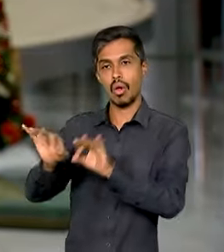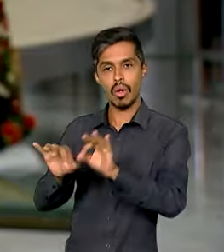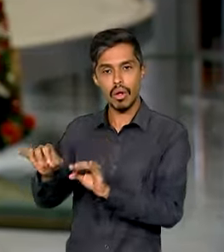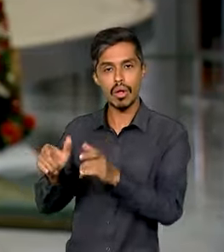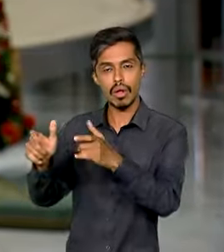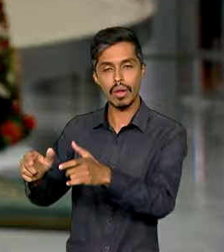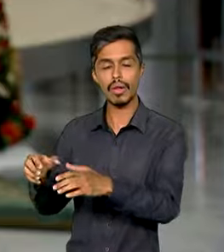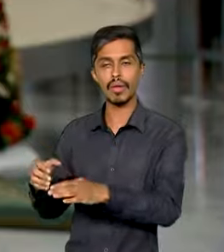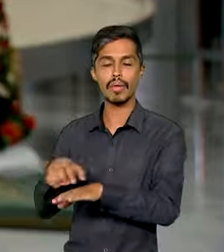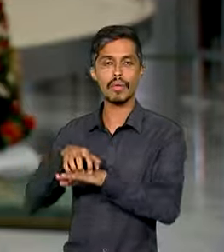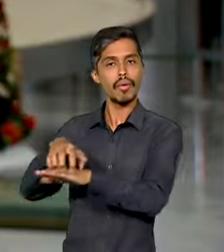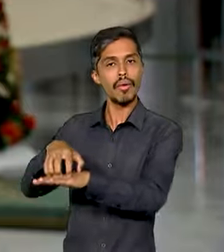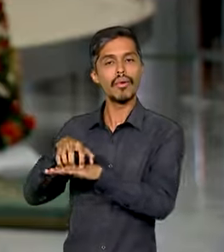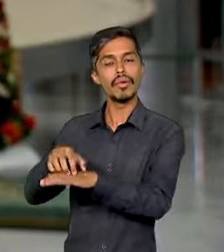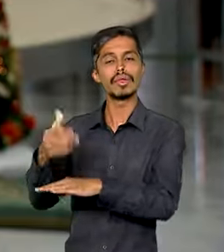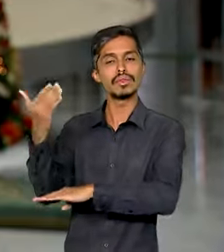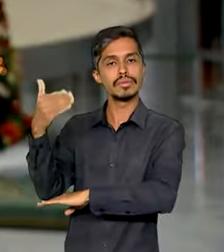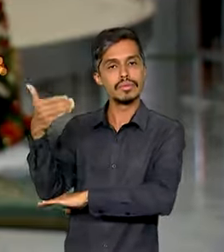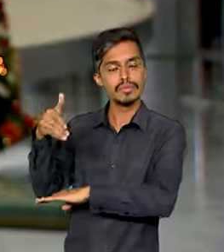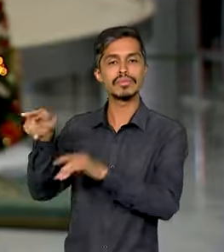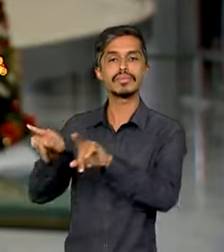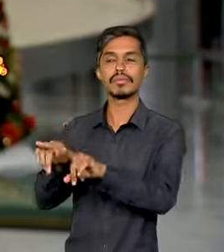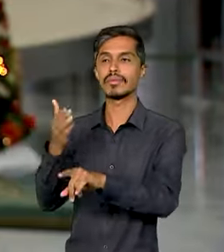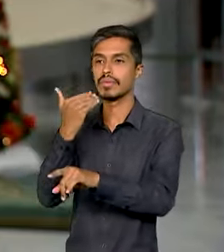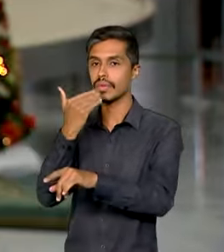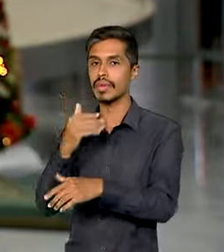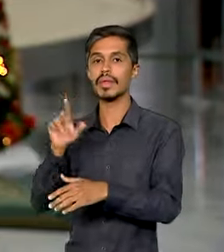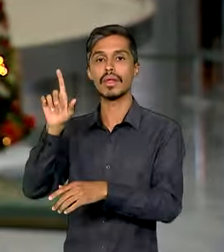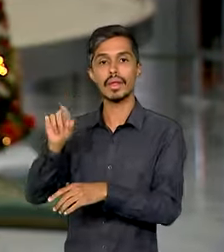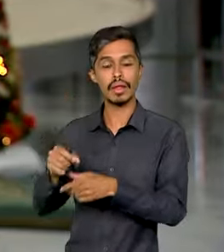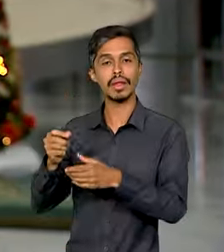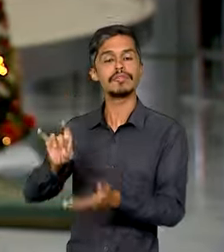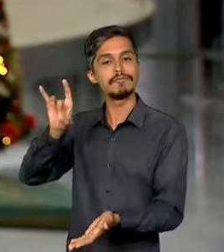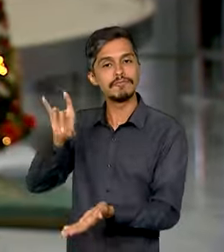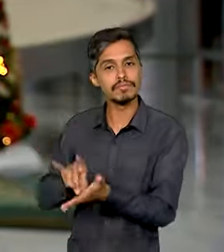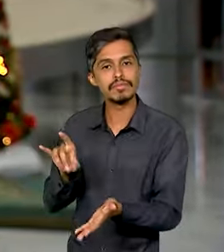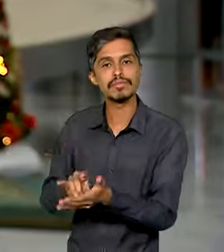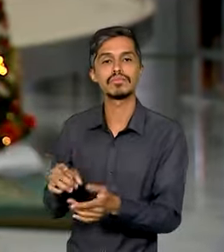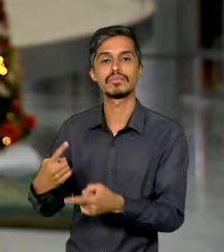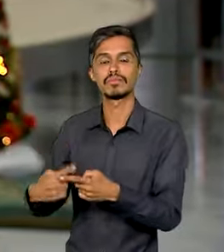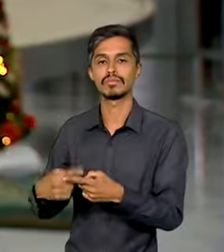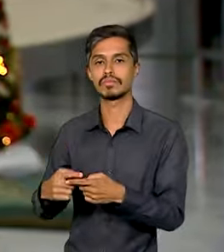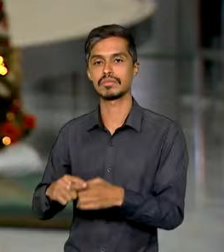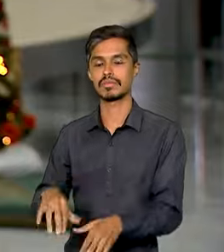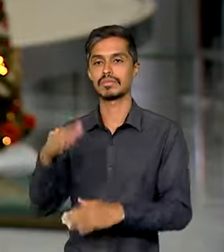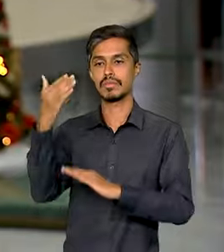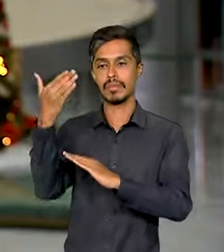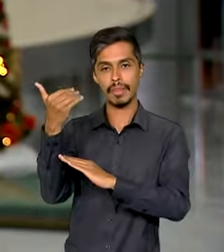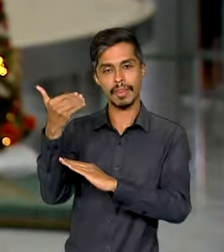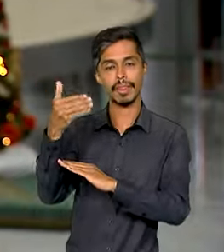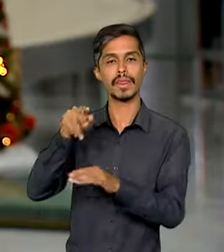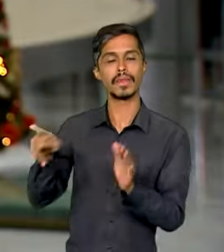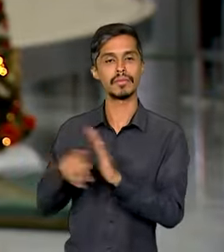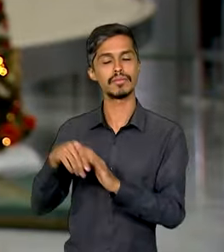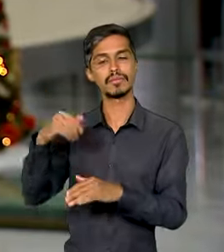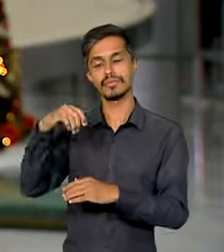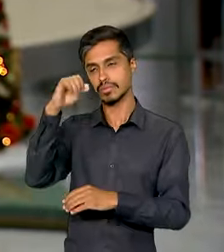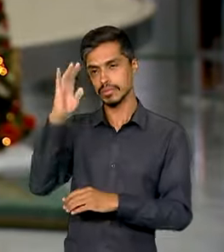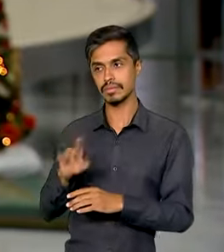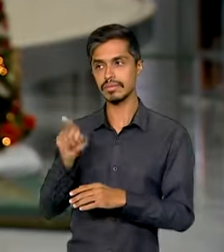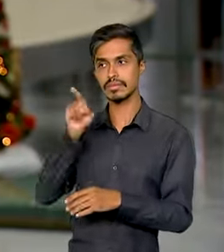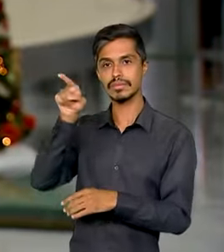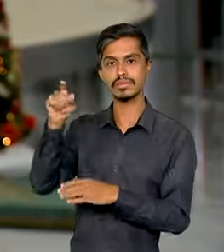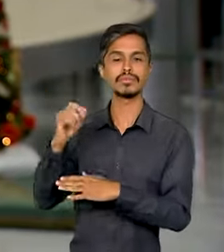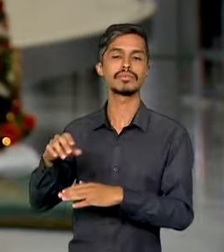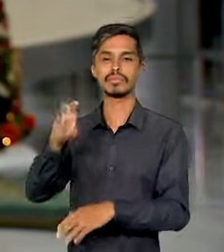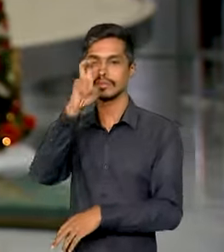do traslado, hospedagem e alimentação é garantida pela ação da Embaixada do Brasil no Egito. E